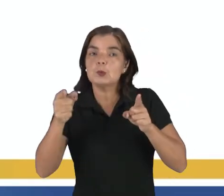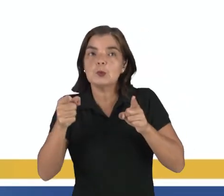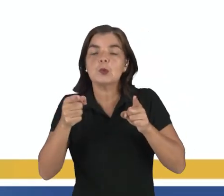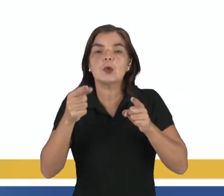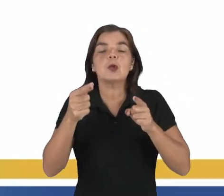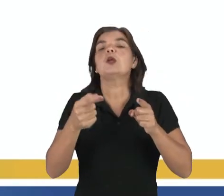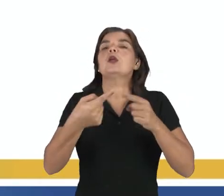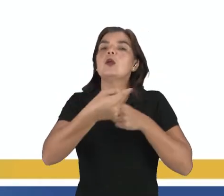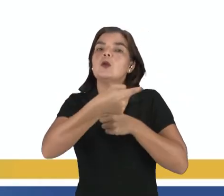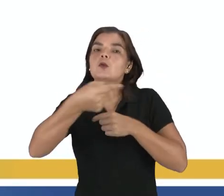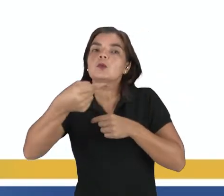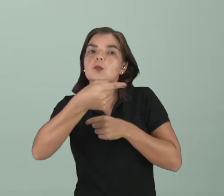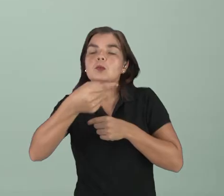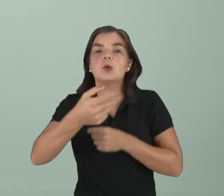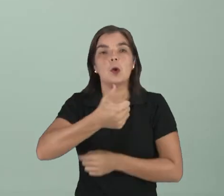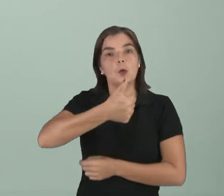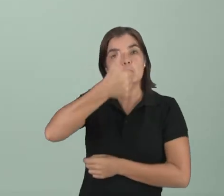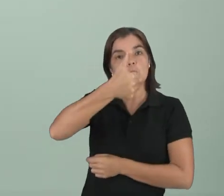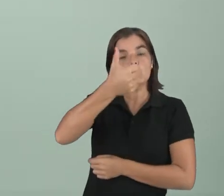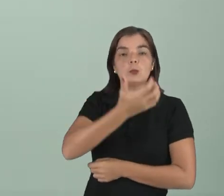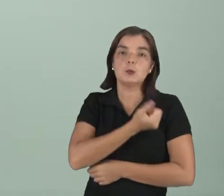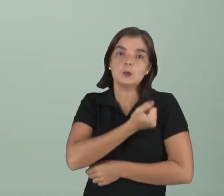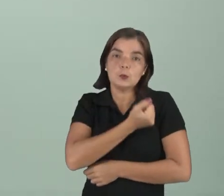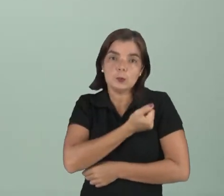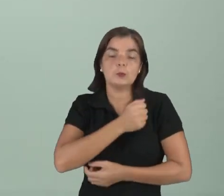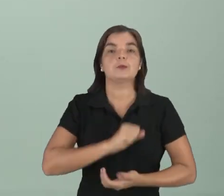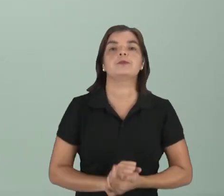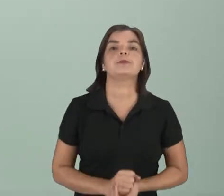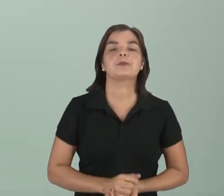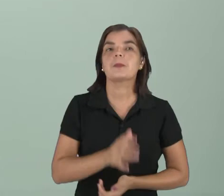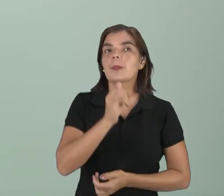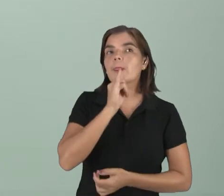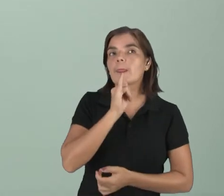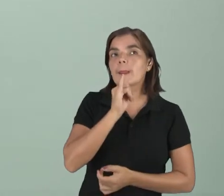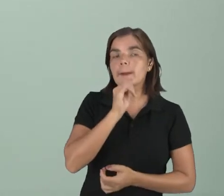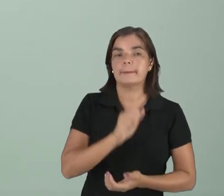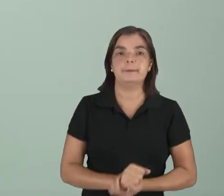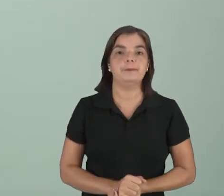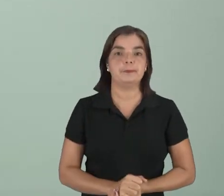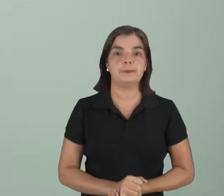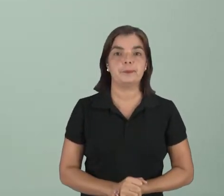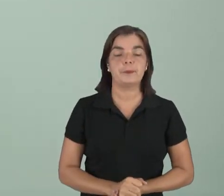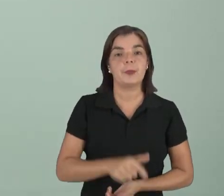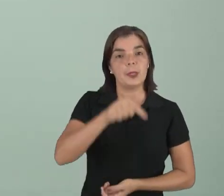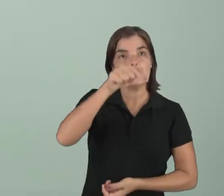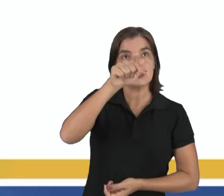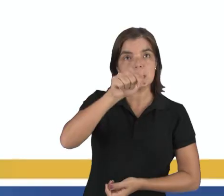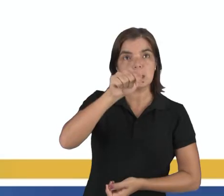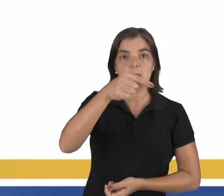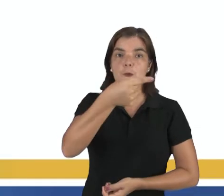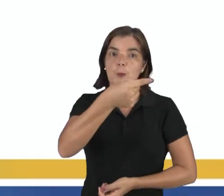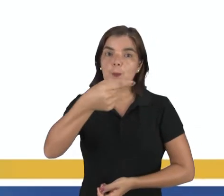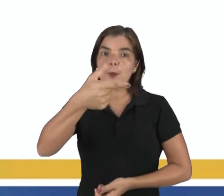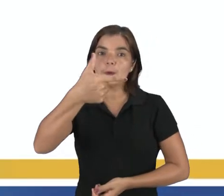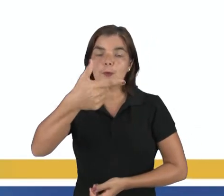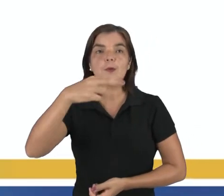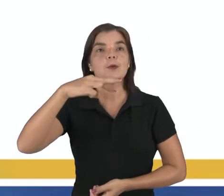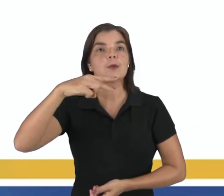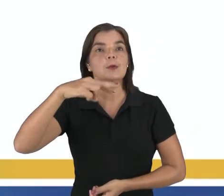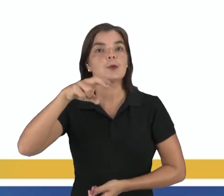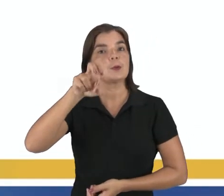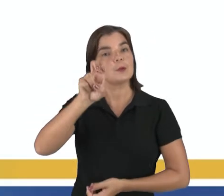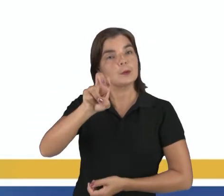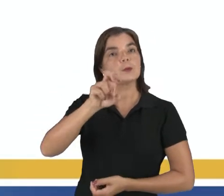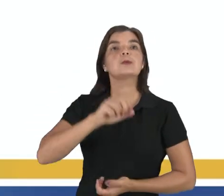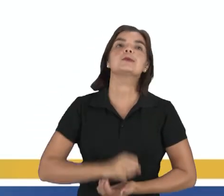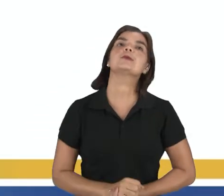e subtrair do primeiro elemento. Ou seja, nessa sequência eu vou ter 7 menos 2 igual